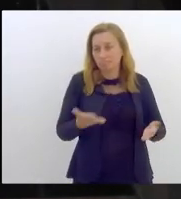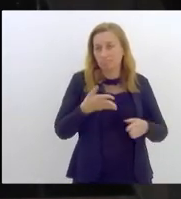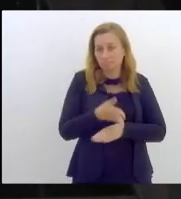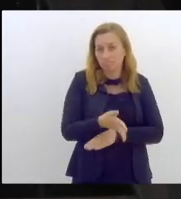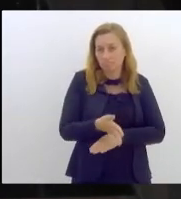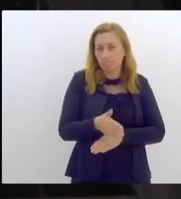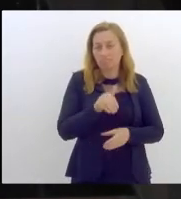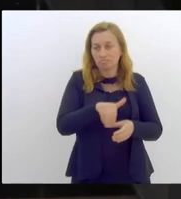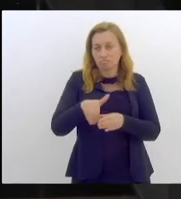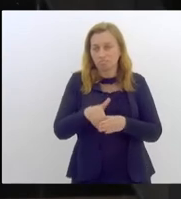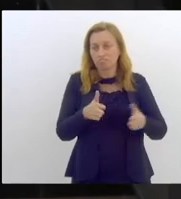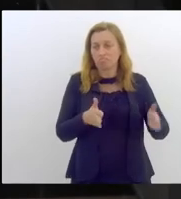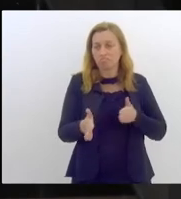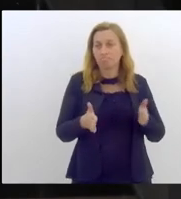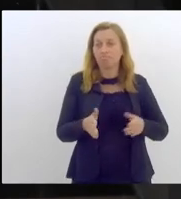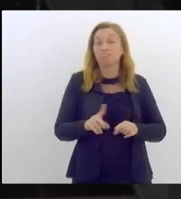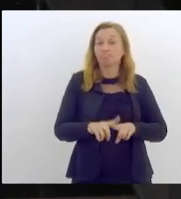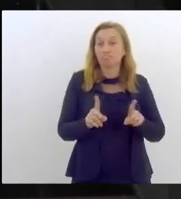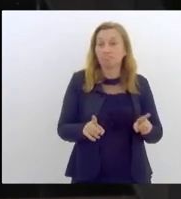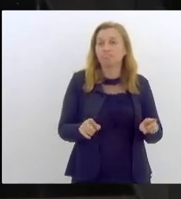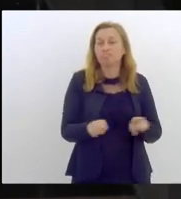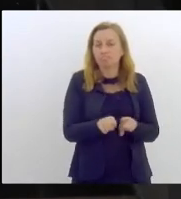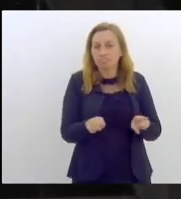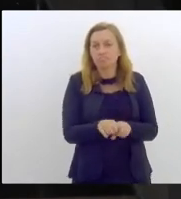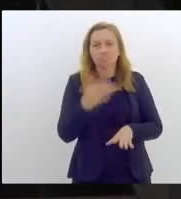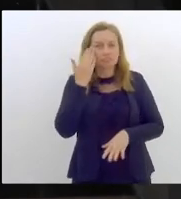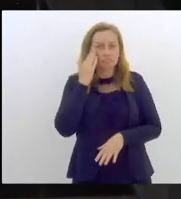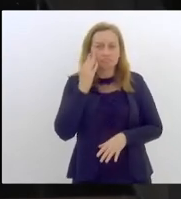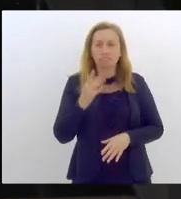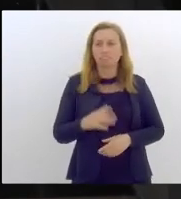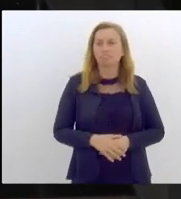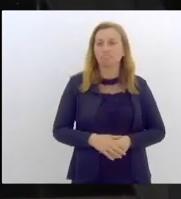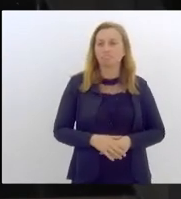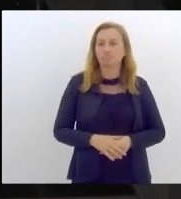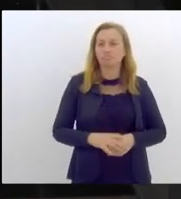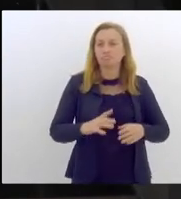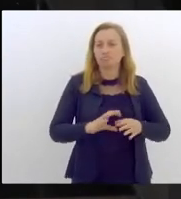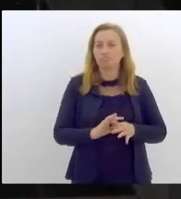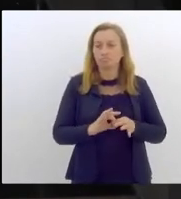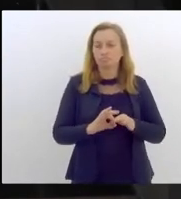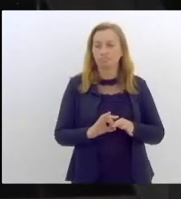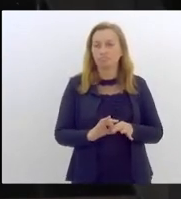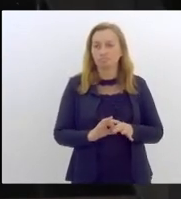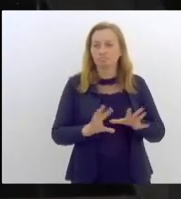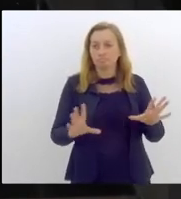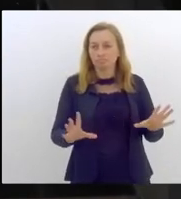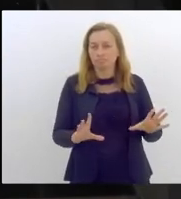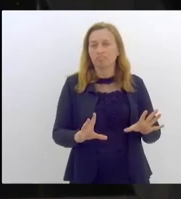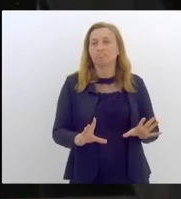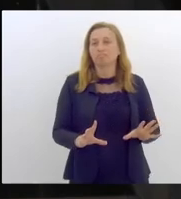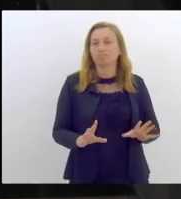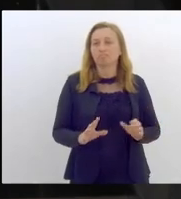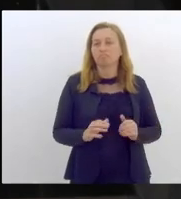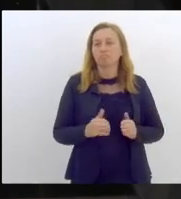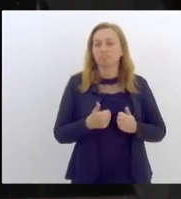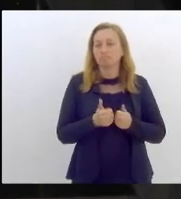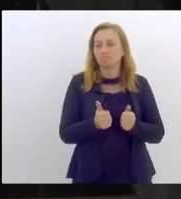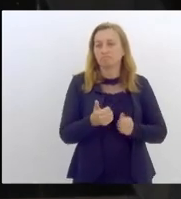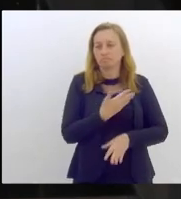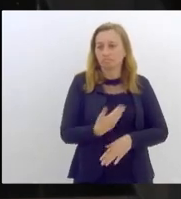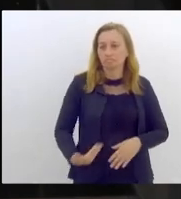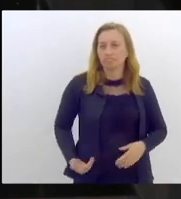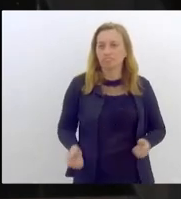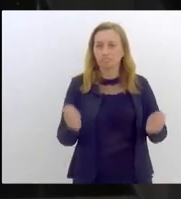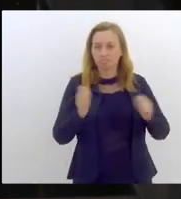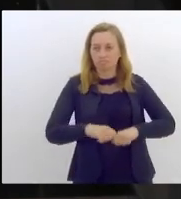a sua zona eleitoral mas a gente entende que garantir o transporte público nesse dia não é só garantir